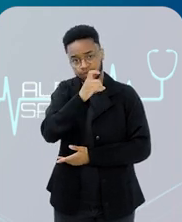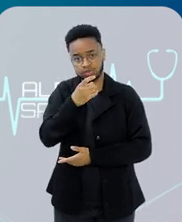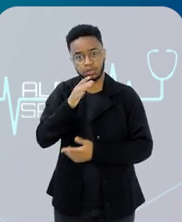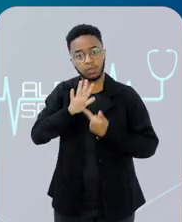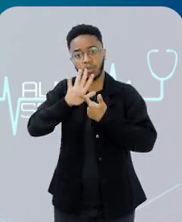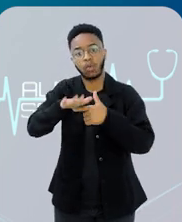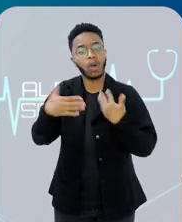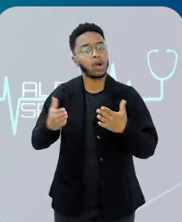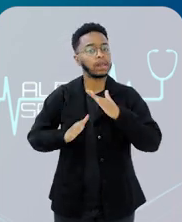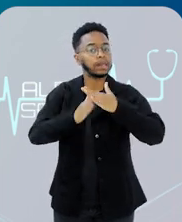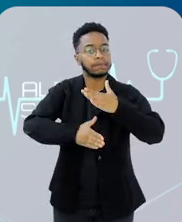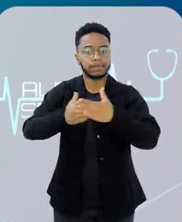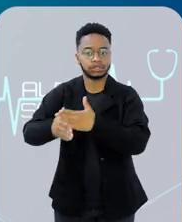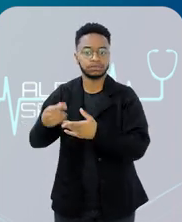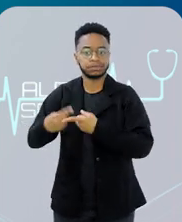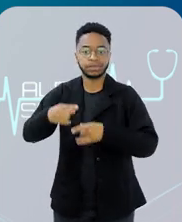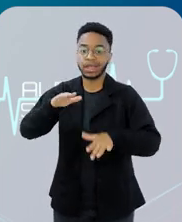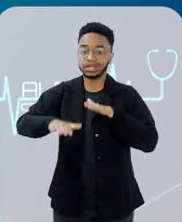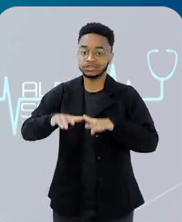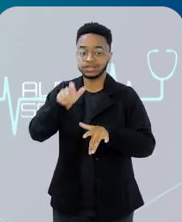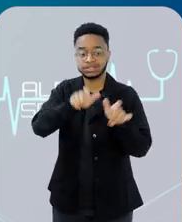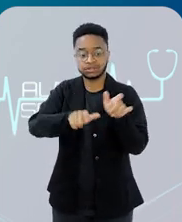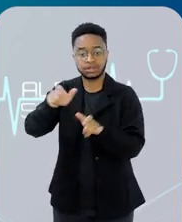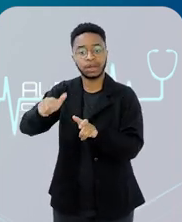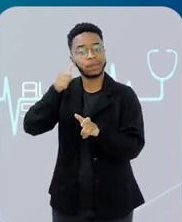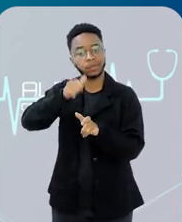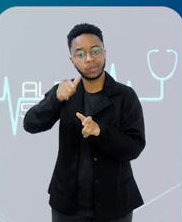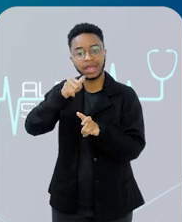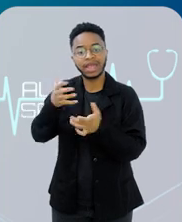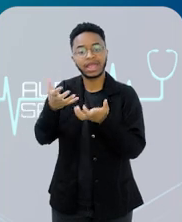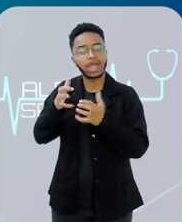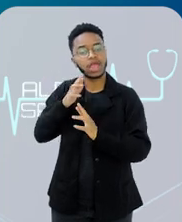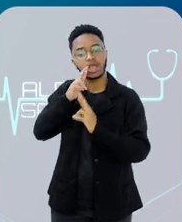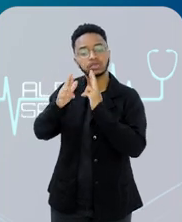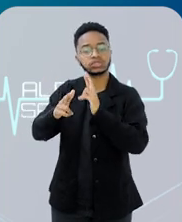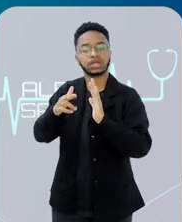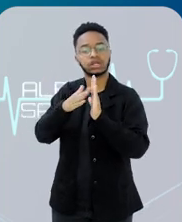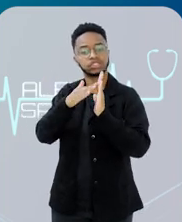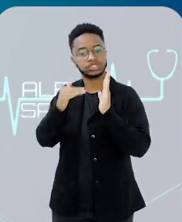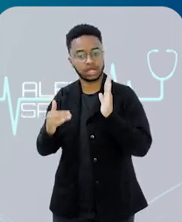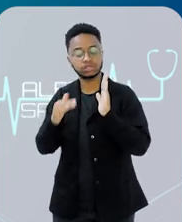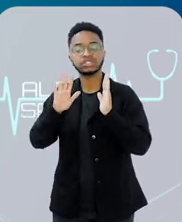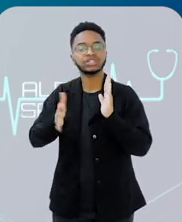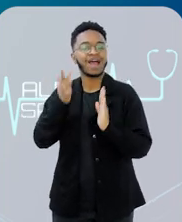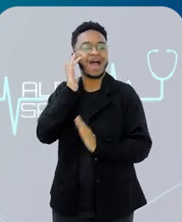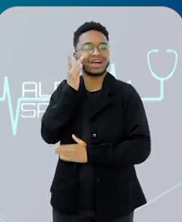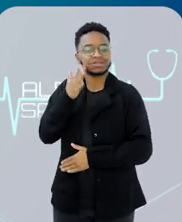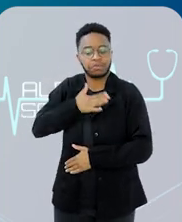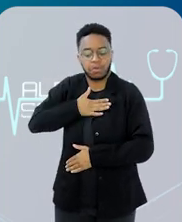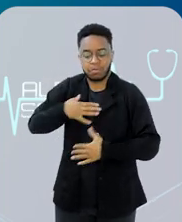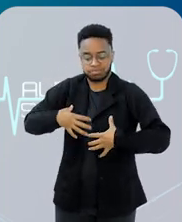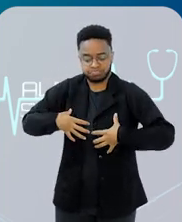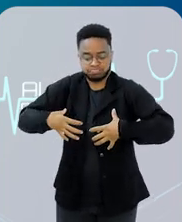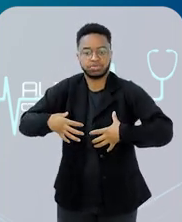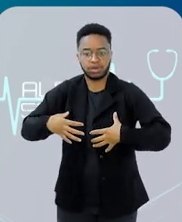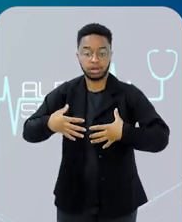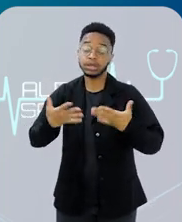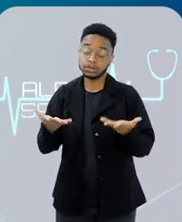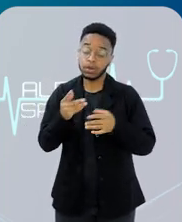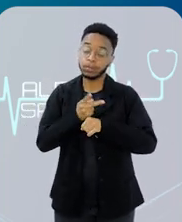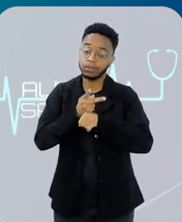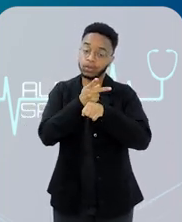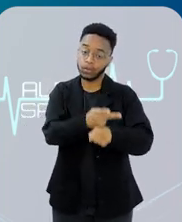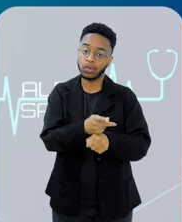desse limite, né? Muitas vezes aquela paciente que quer um resultado estético e já considera que tem uma mama um pouco maior, ela vai